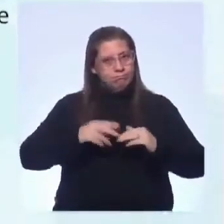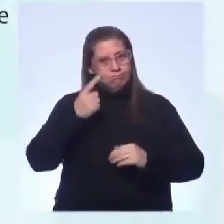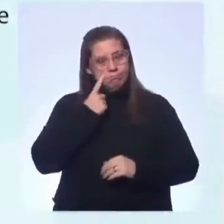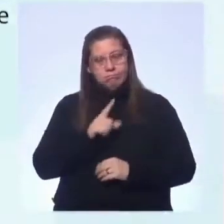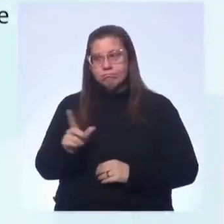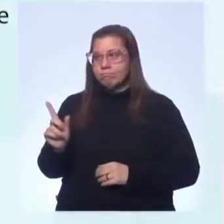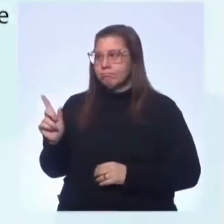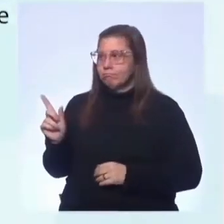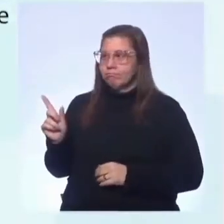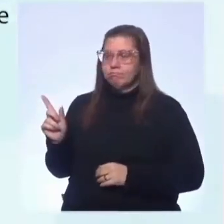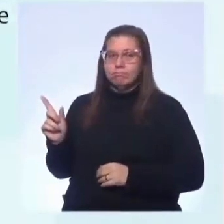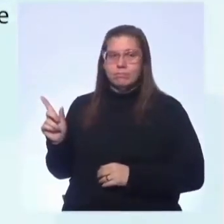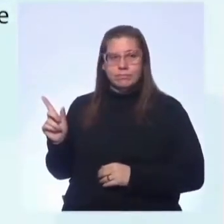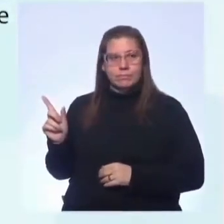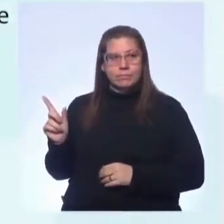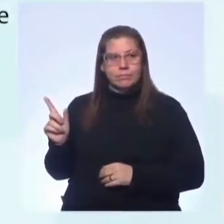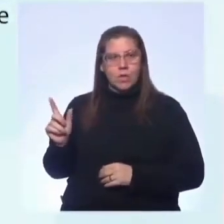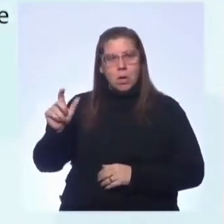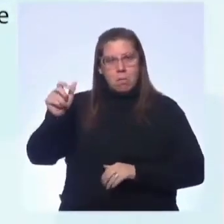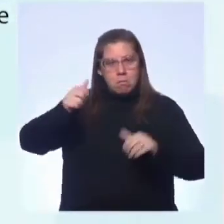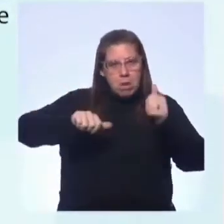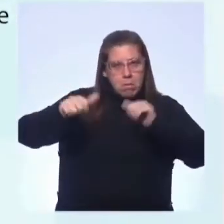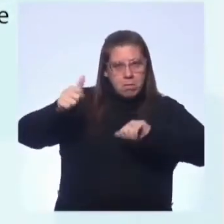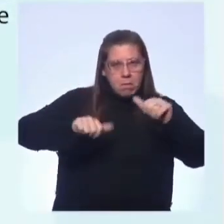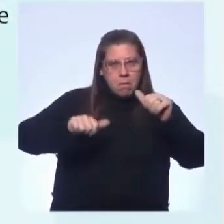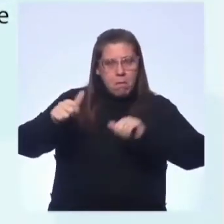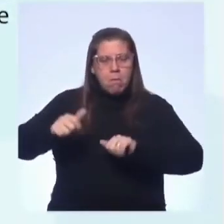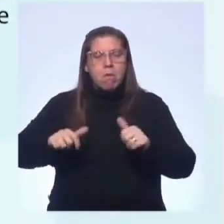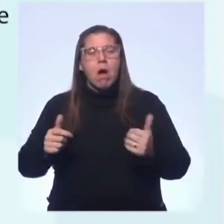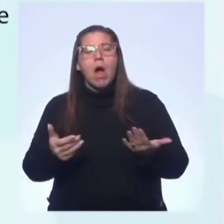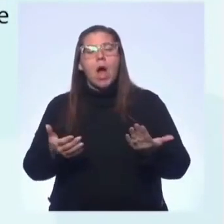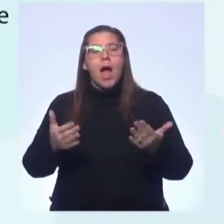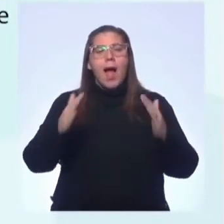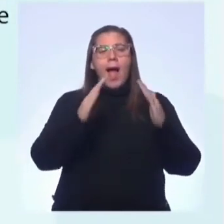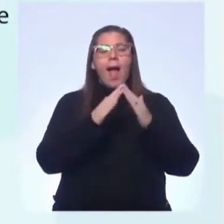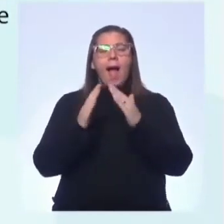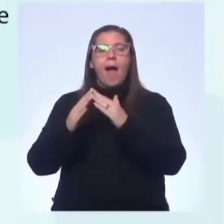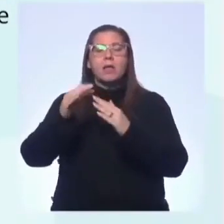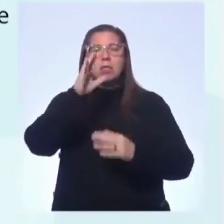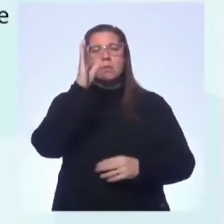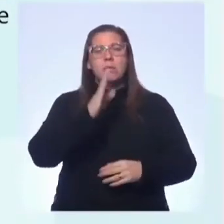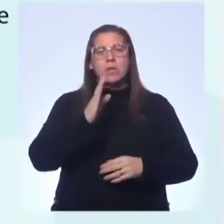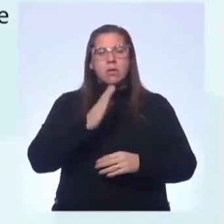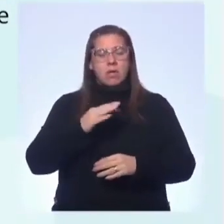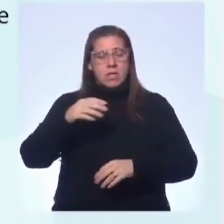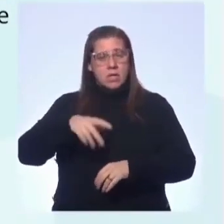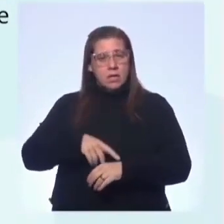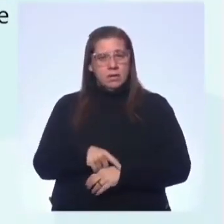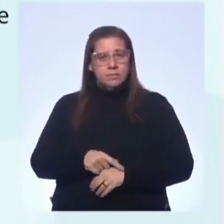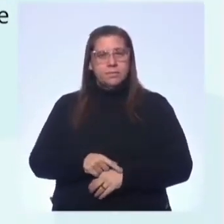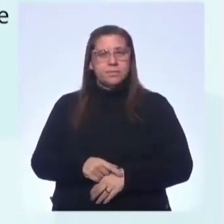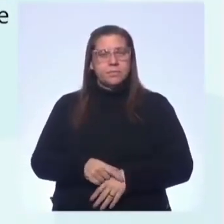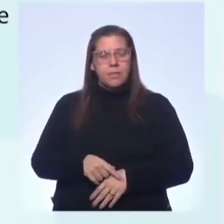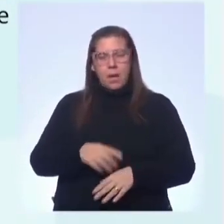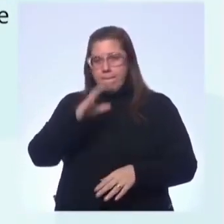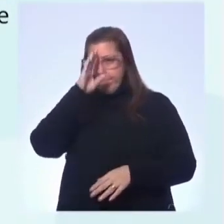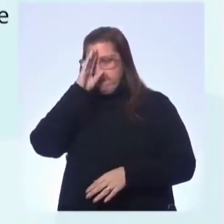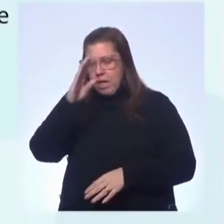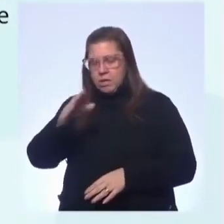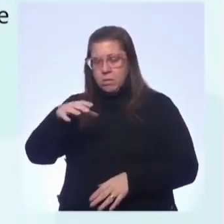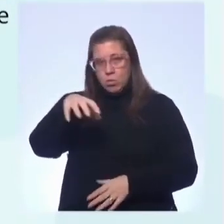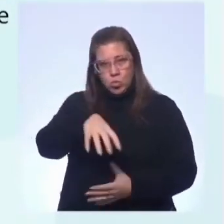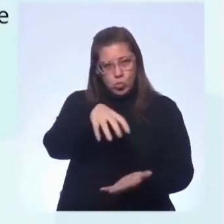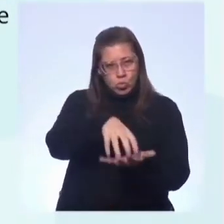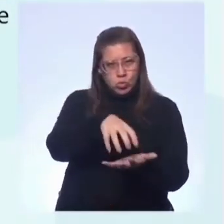acompanha aí na tela. Analisando o caso de moradias no Brasil, em especial nos grandes centros urbanos,